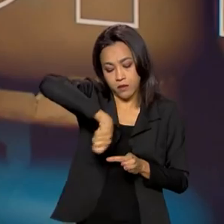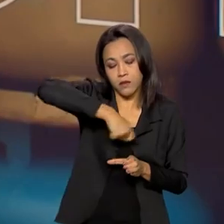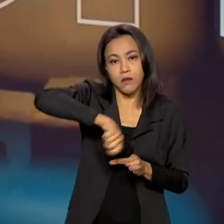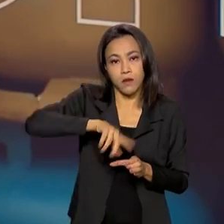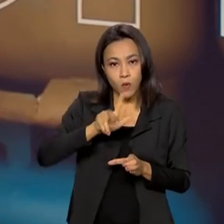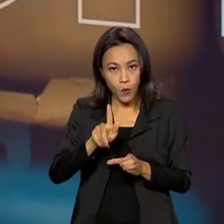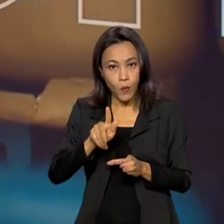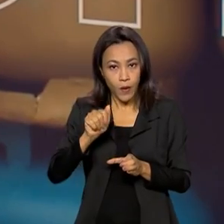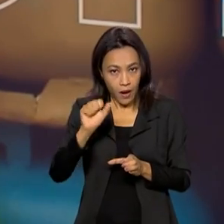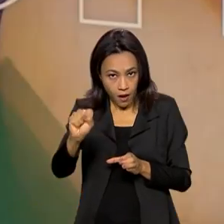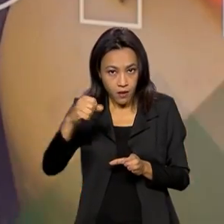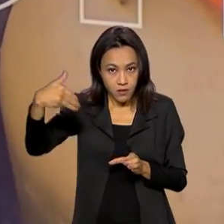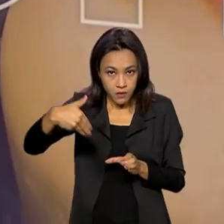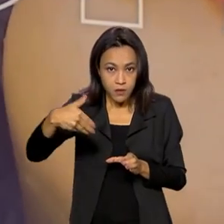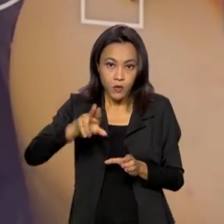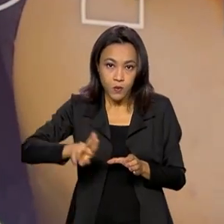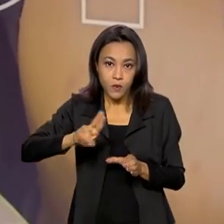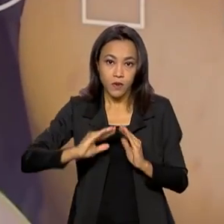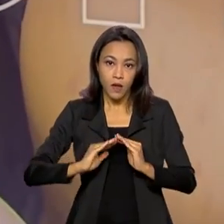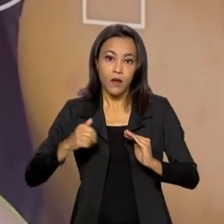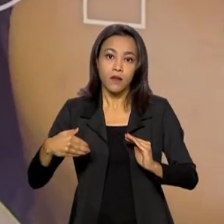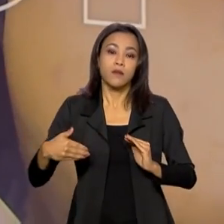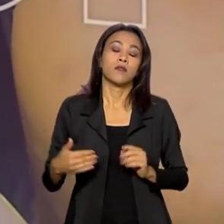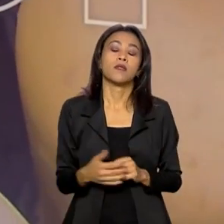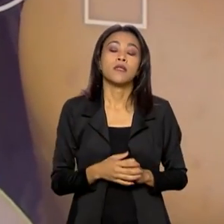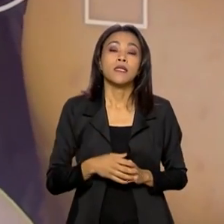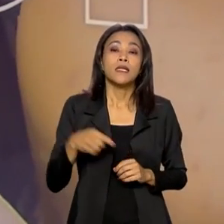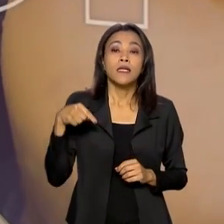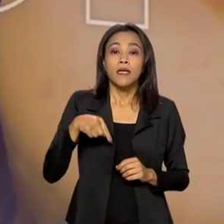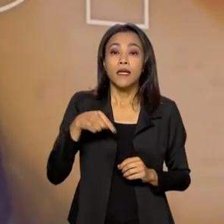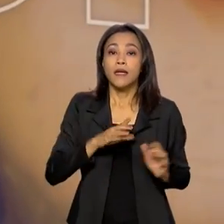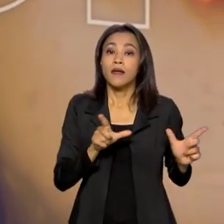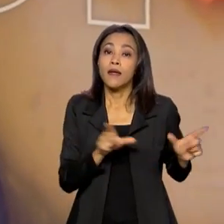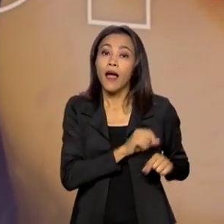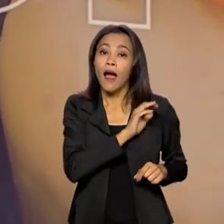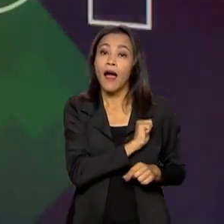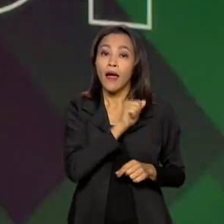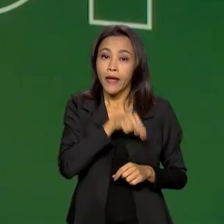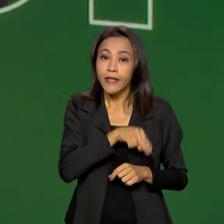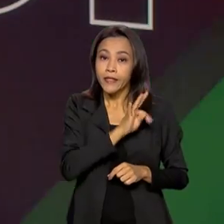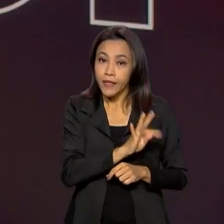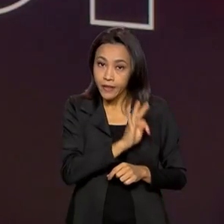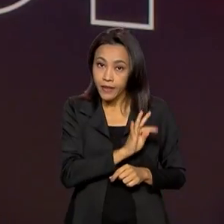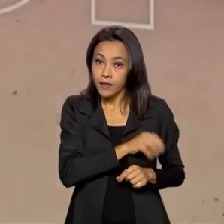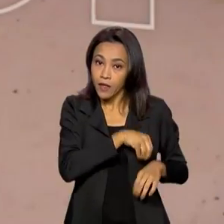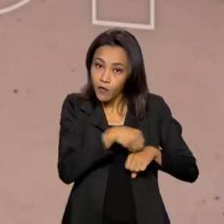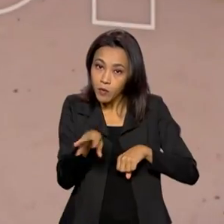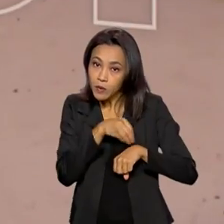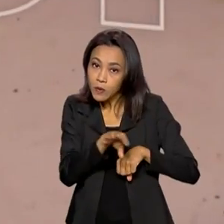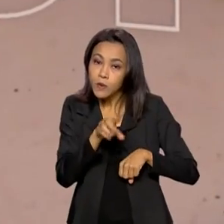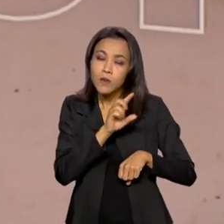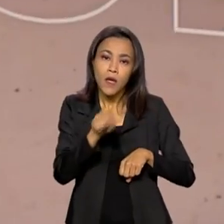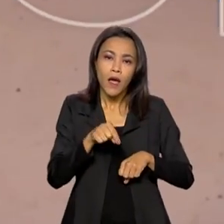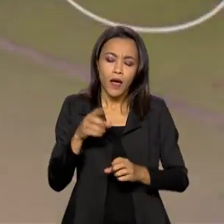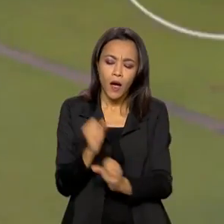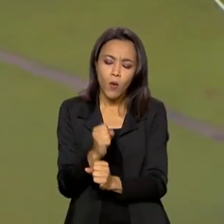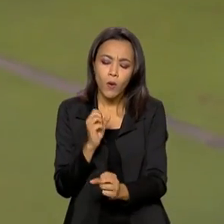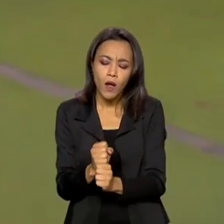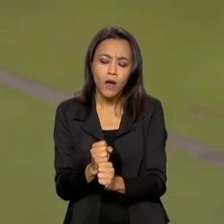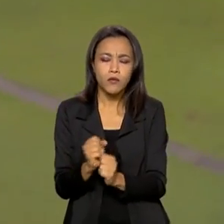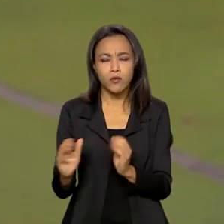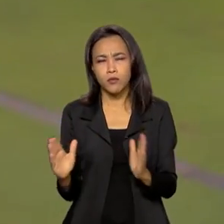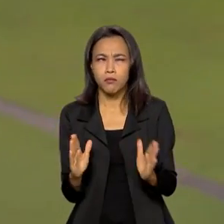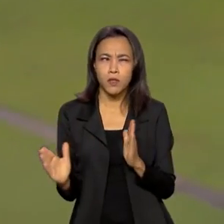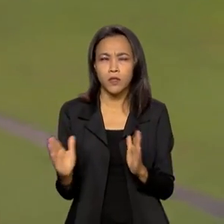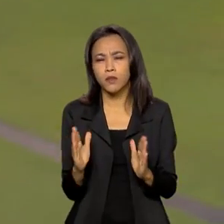tem né como base aquilo que a agência nacional de petróleo nos traz é bimestral porque é o cálculo que é feito né de duração de um